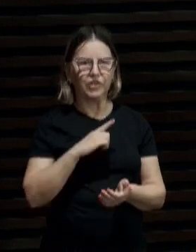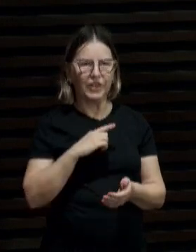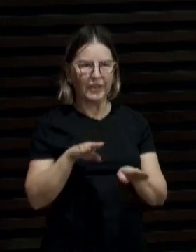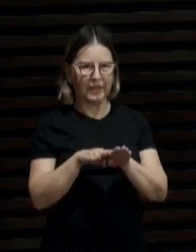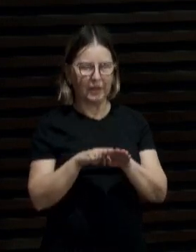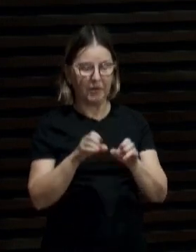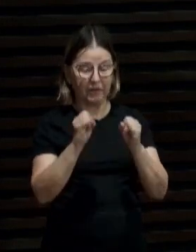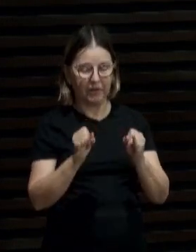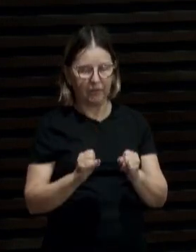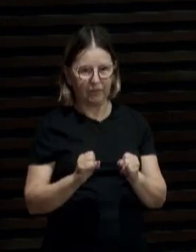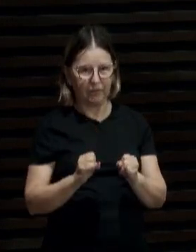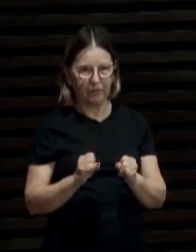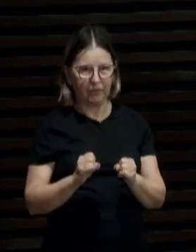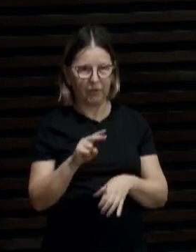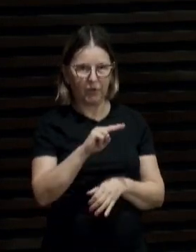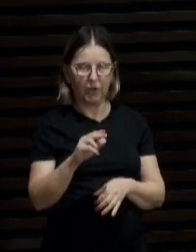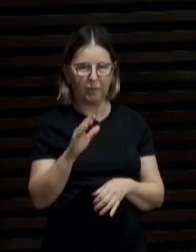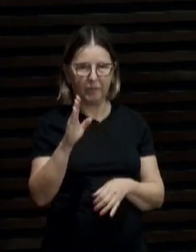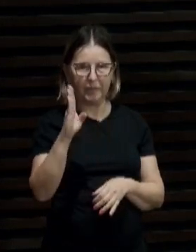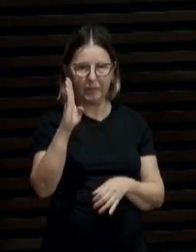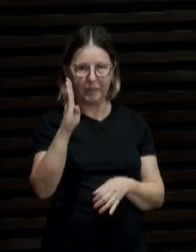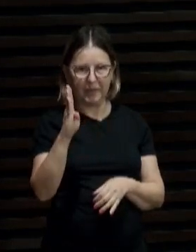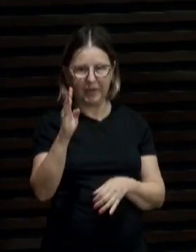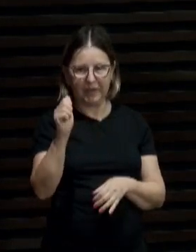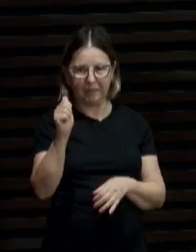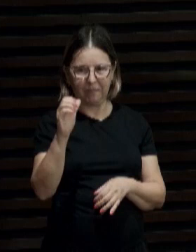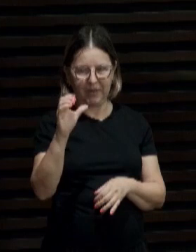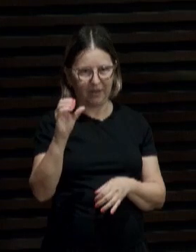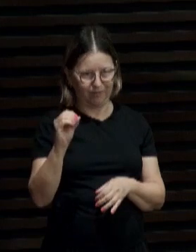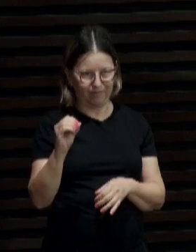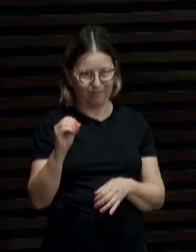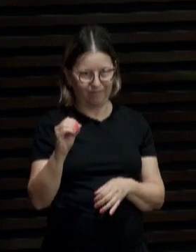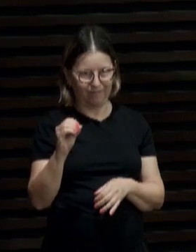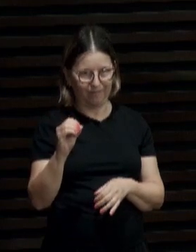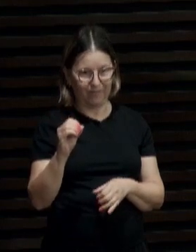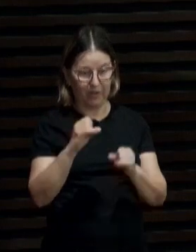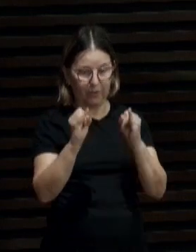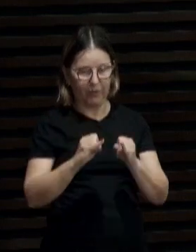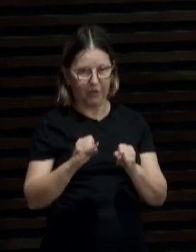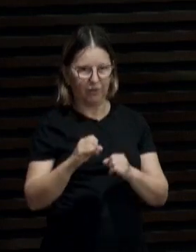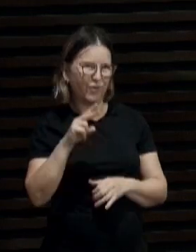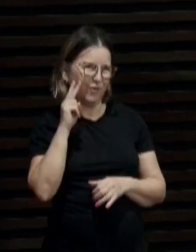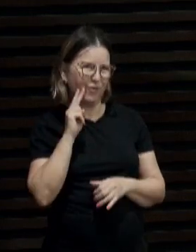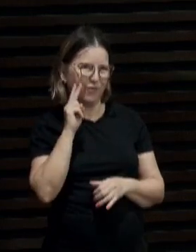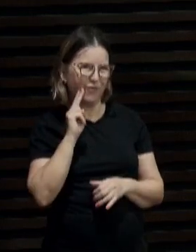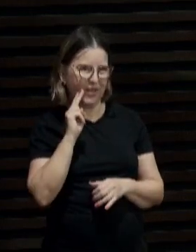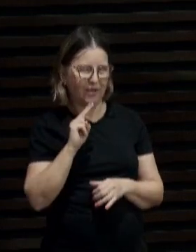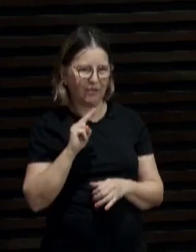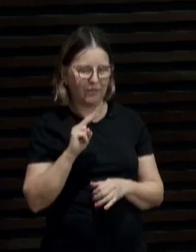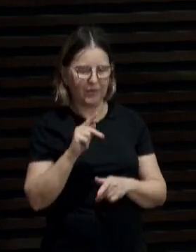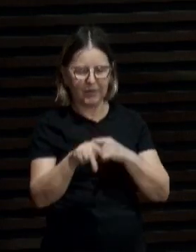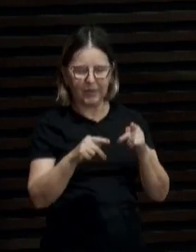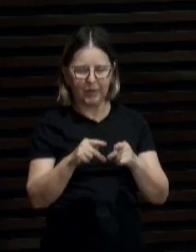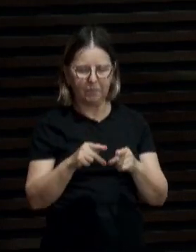que é o deus do vinho. Então também era uma cidade em que havia um consumo excessivo de bebidas